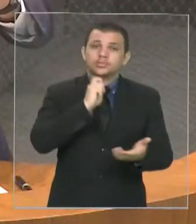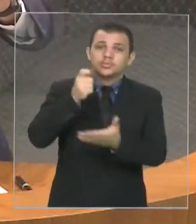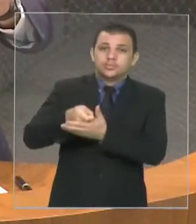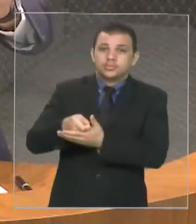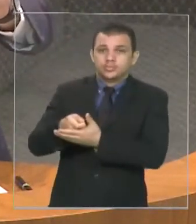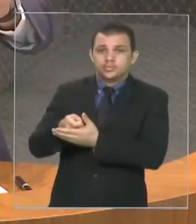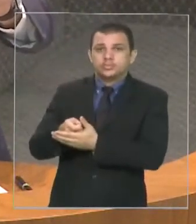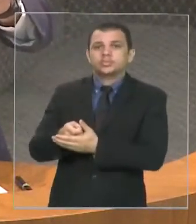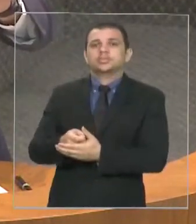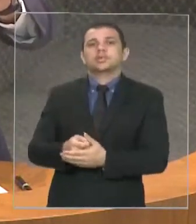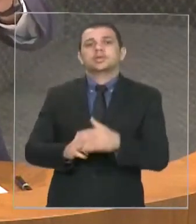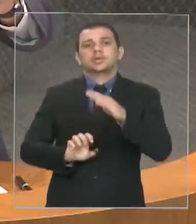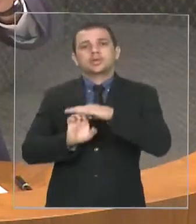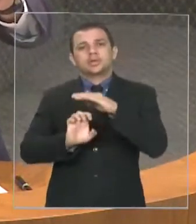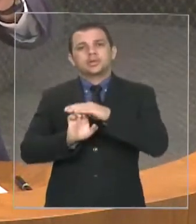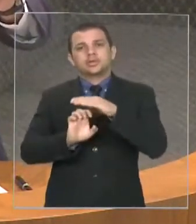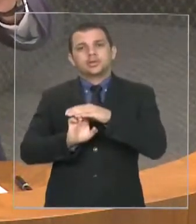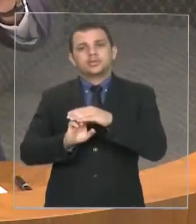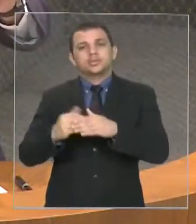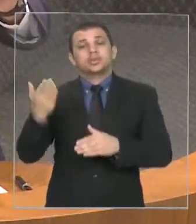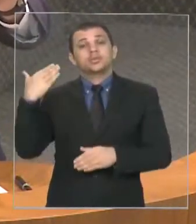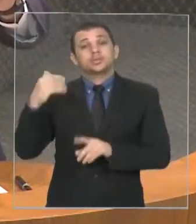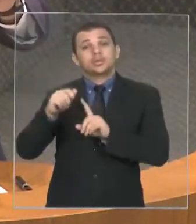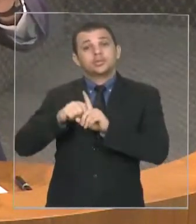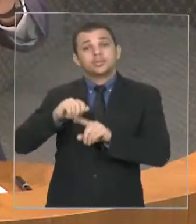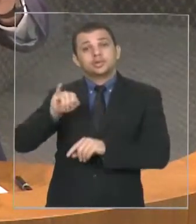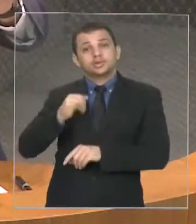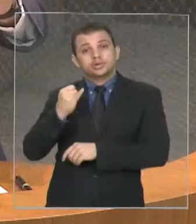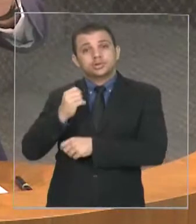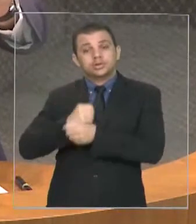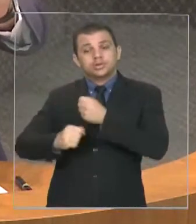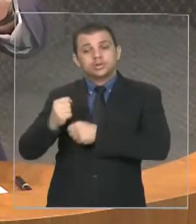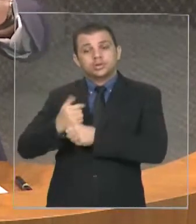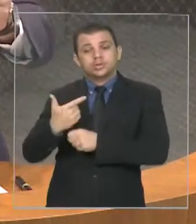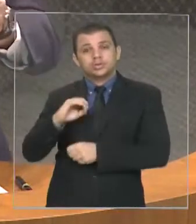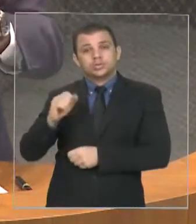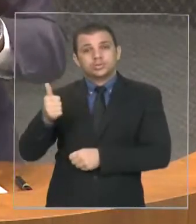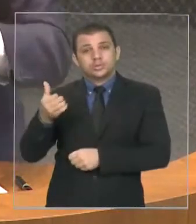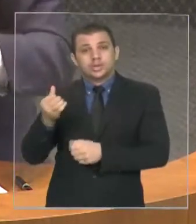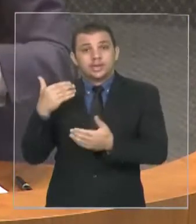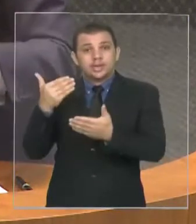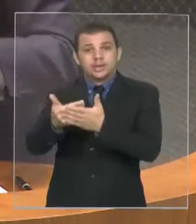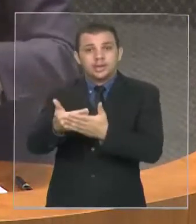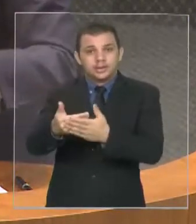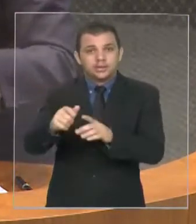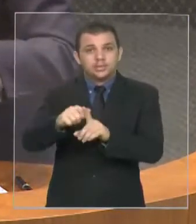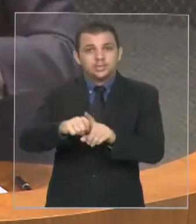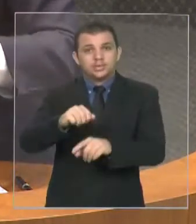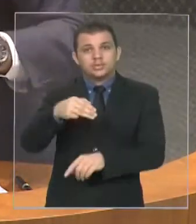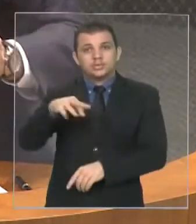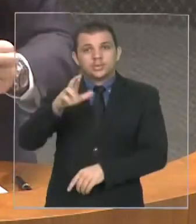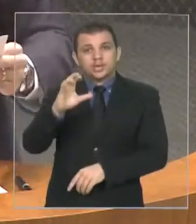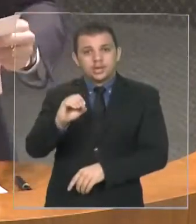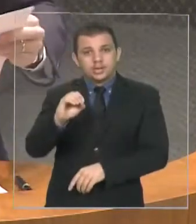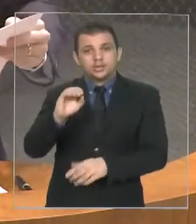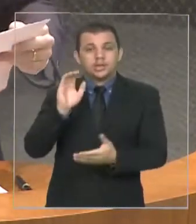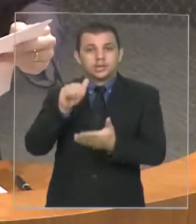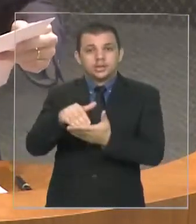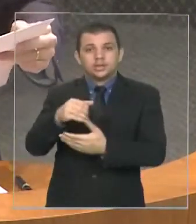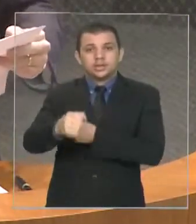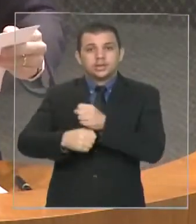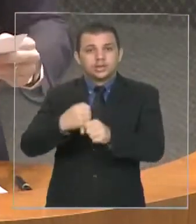correspondentes aos fatos geradores de janeiro de 2016 a março de 2017, que foram lançados por erro do ente